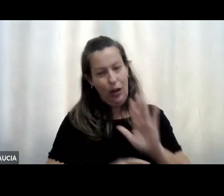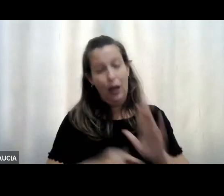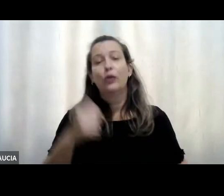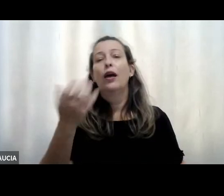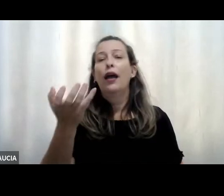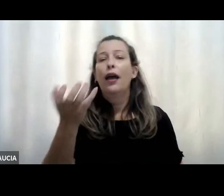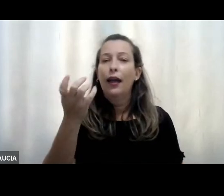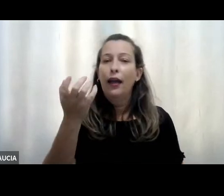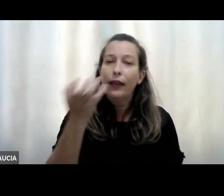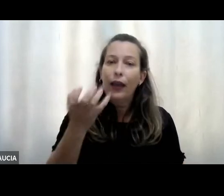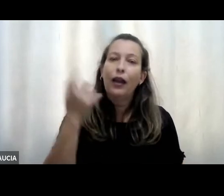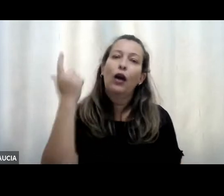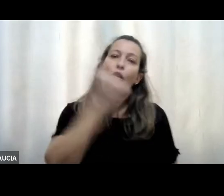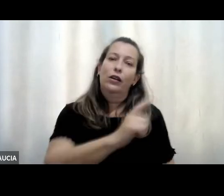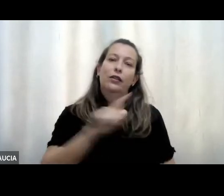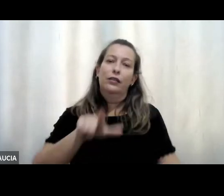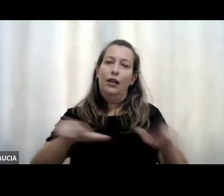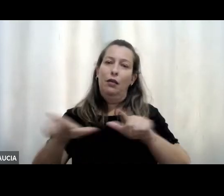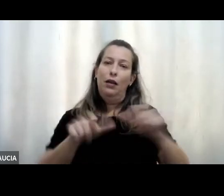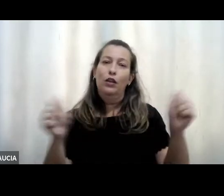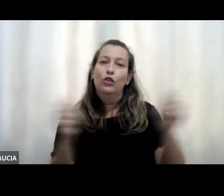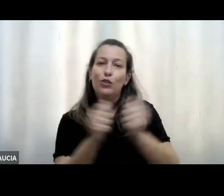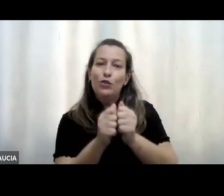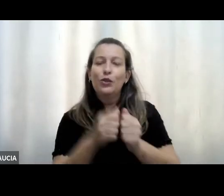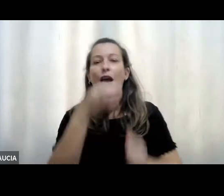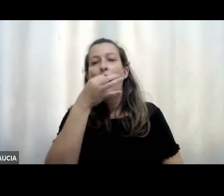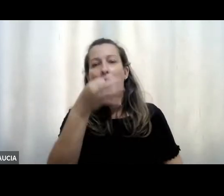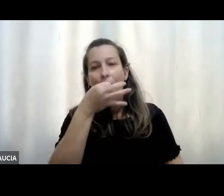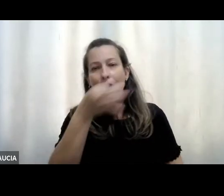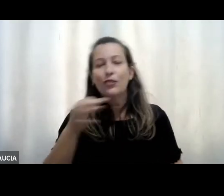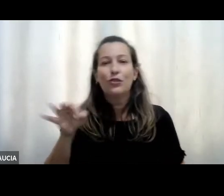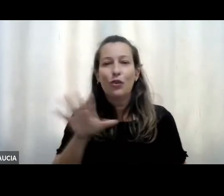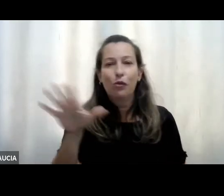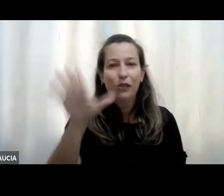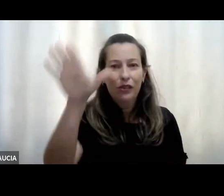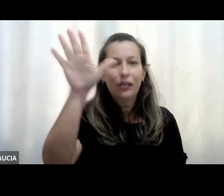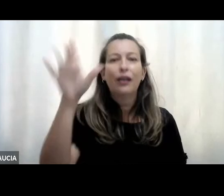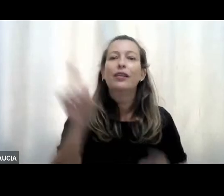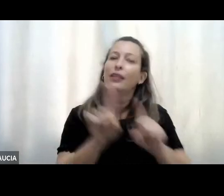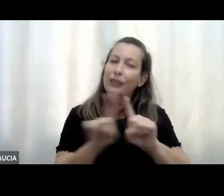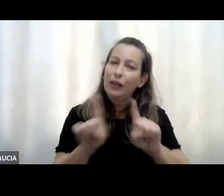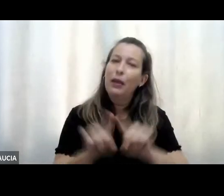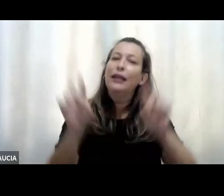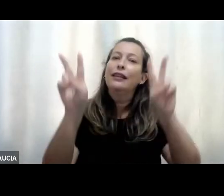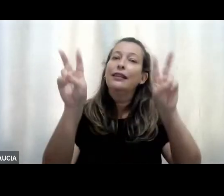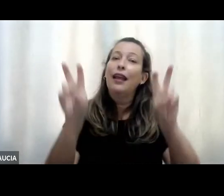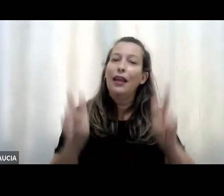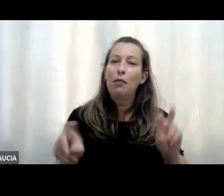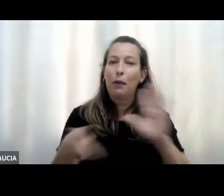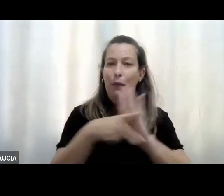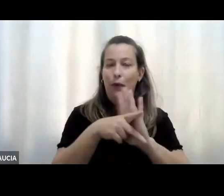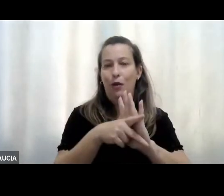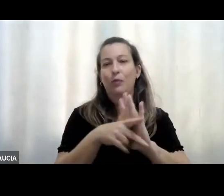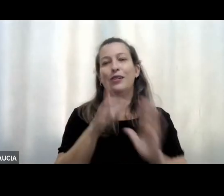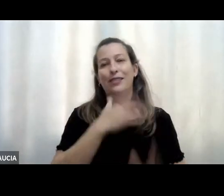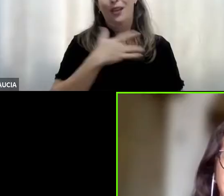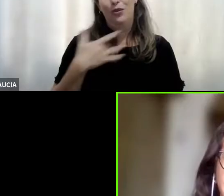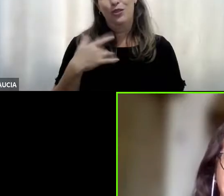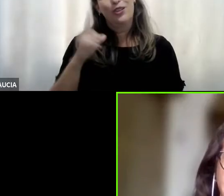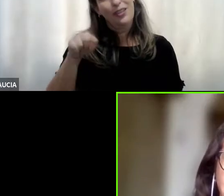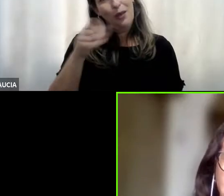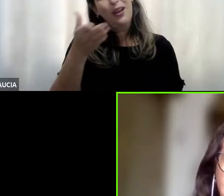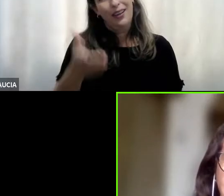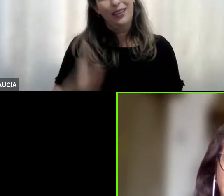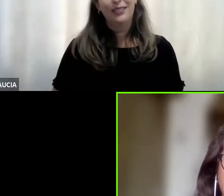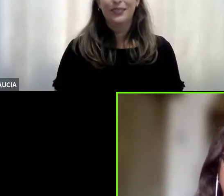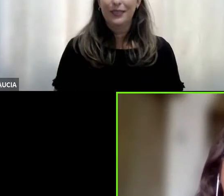conseguir trabalhar com as rádios comunitárias e os temas de saúde. Eu acho que é isso, gente.